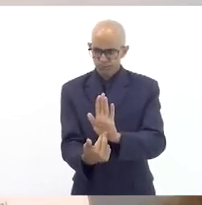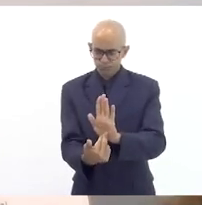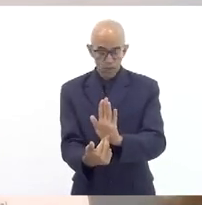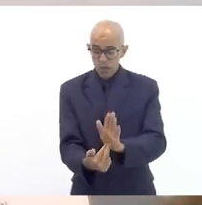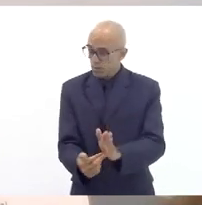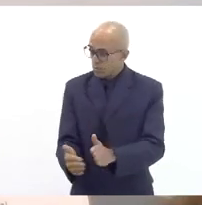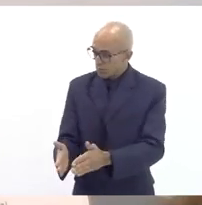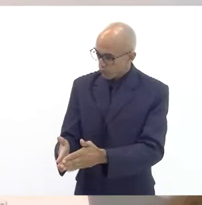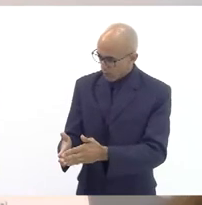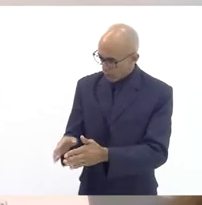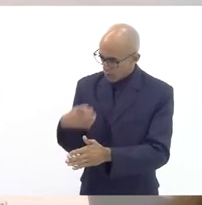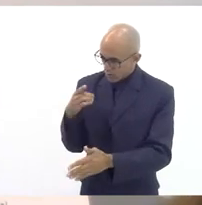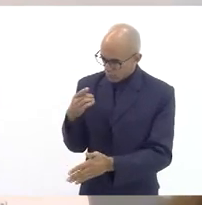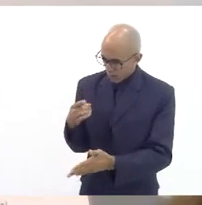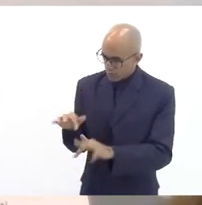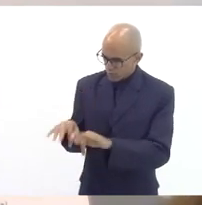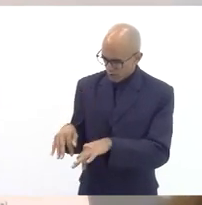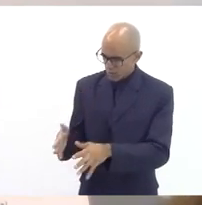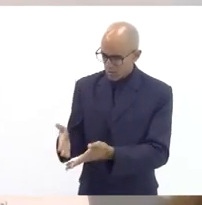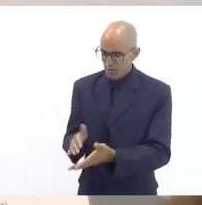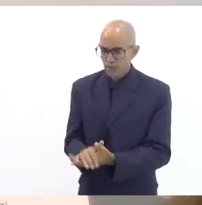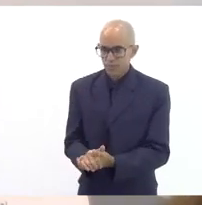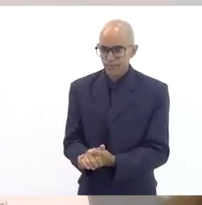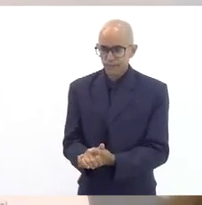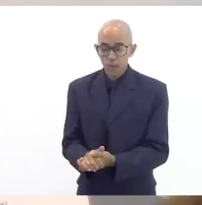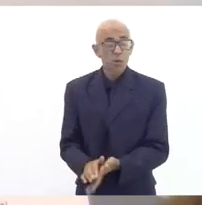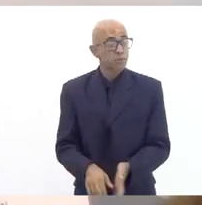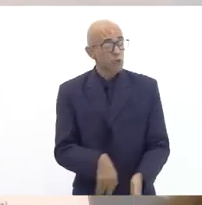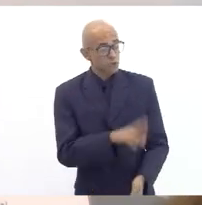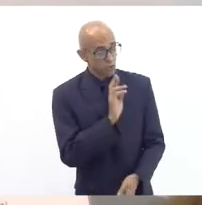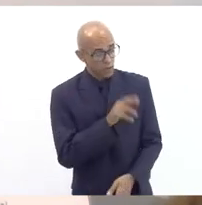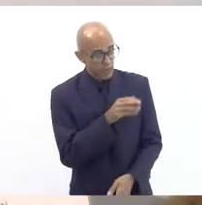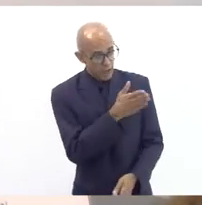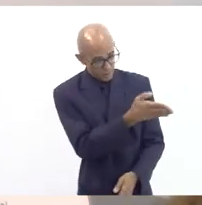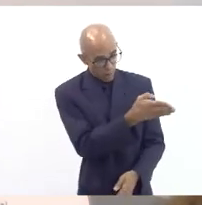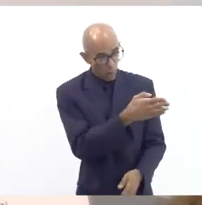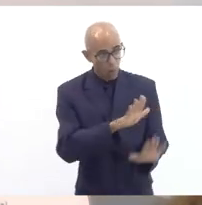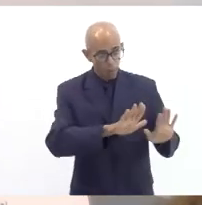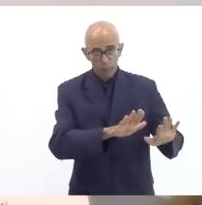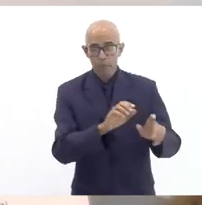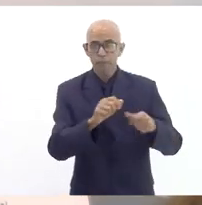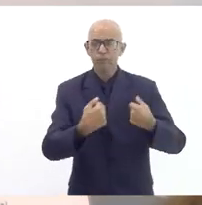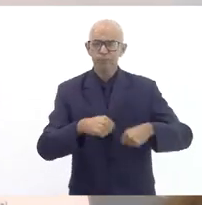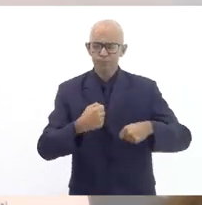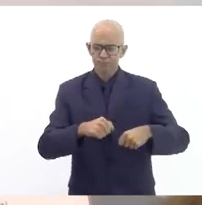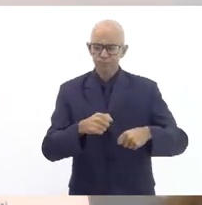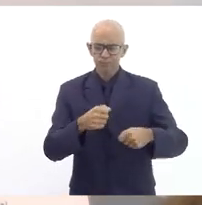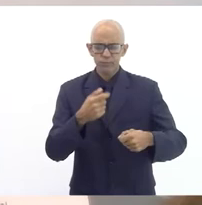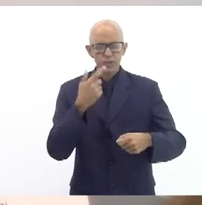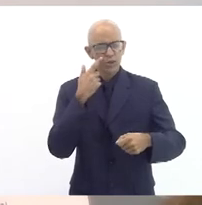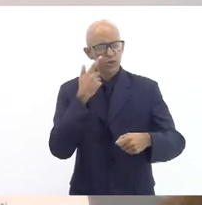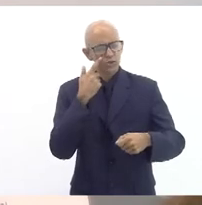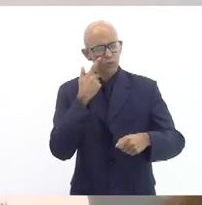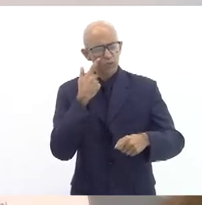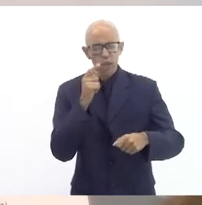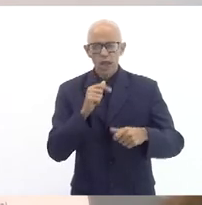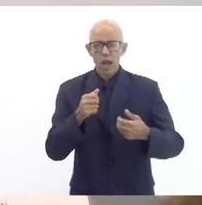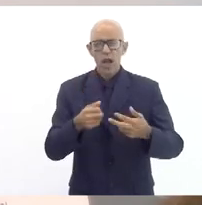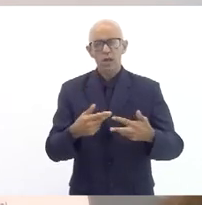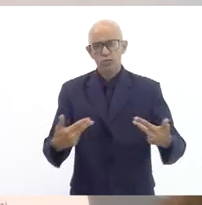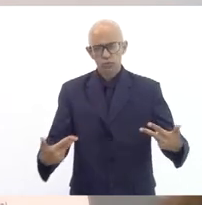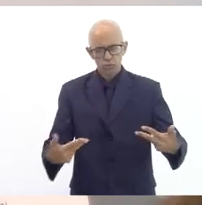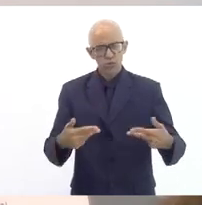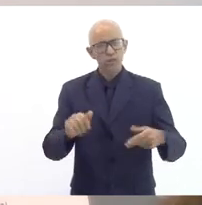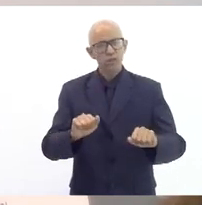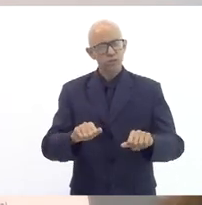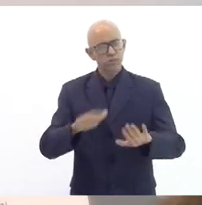acho que a senhora está muito certa com a razão, mas, por outro lado, nós temos que também olhar os dois lados da moeda. Nós não podemos só bater,